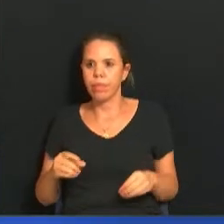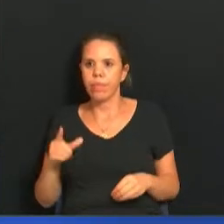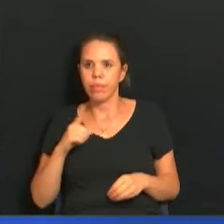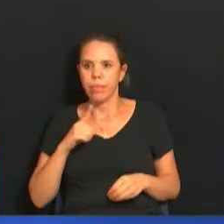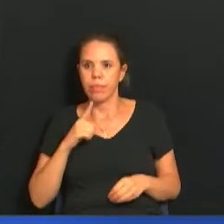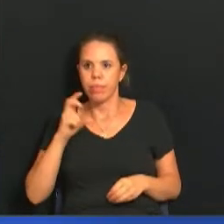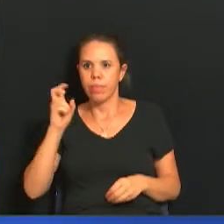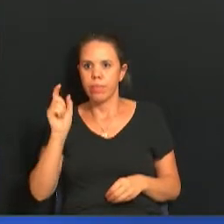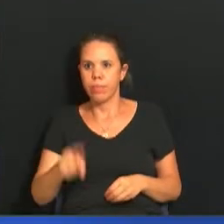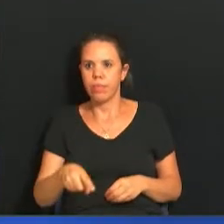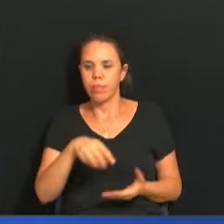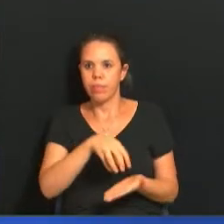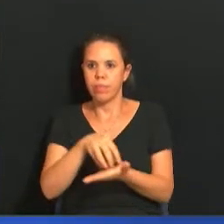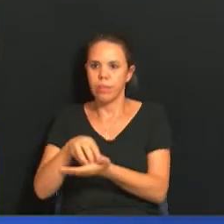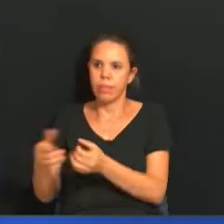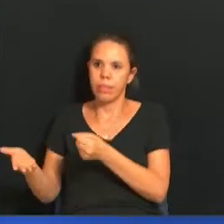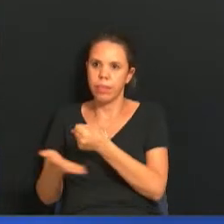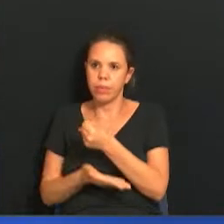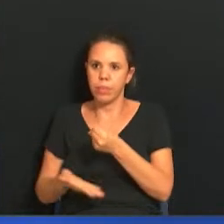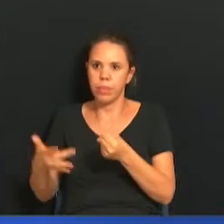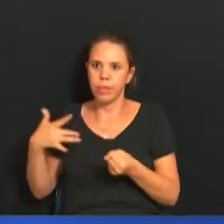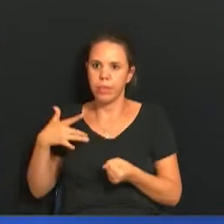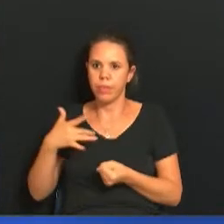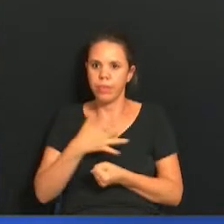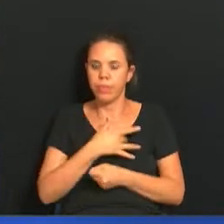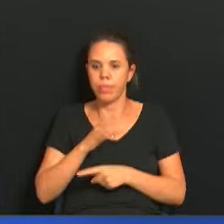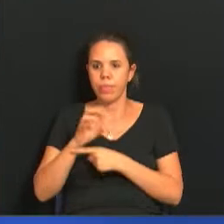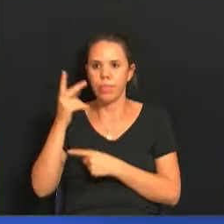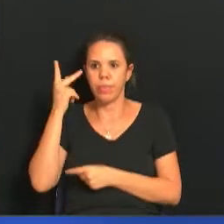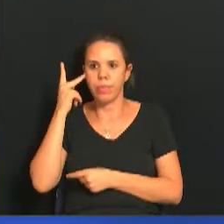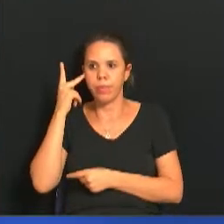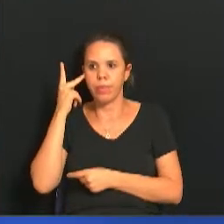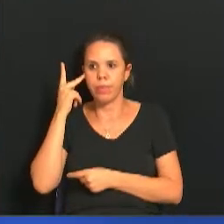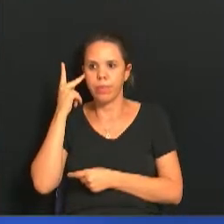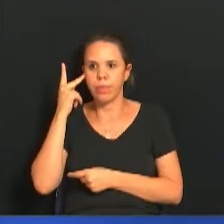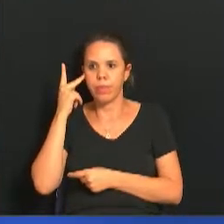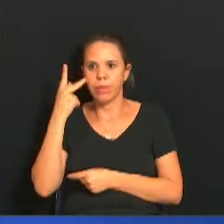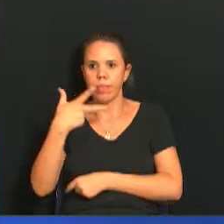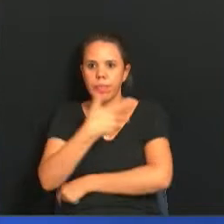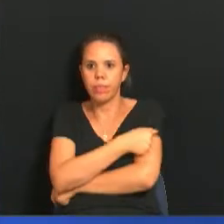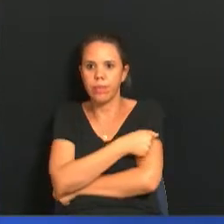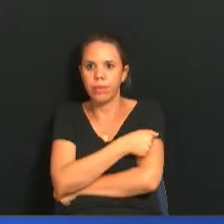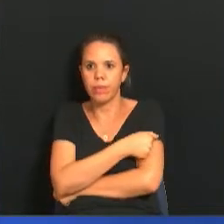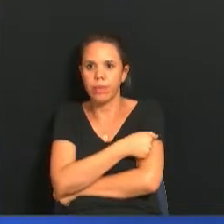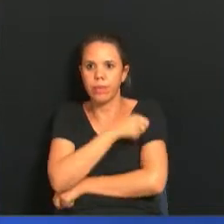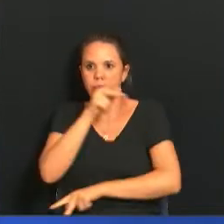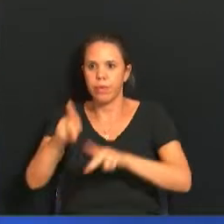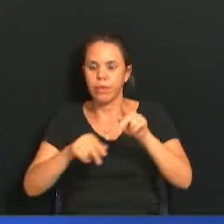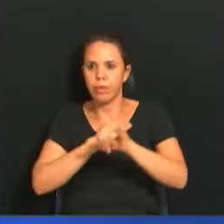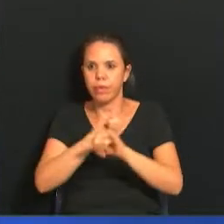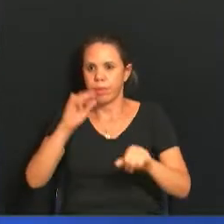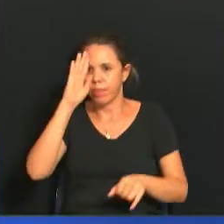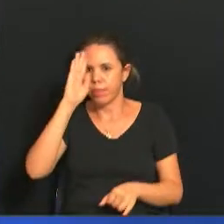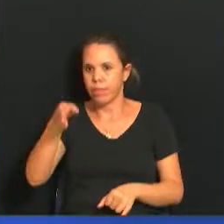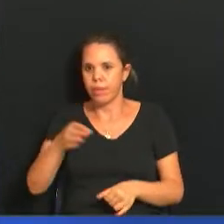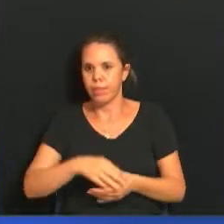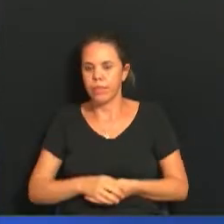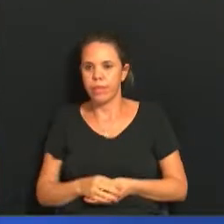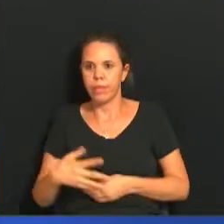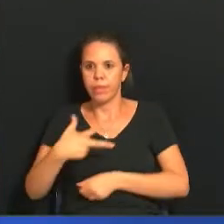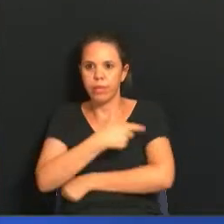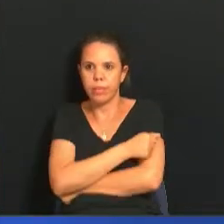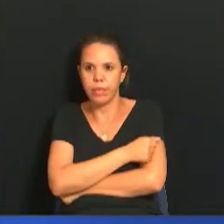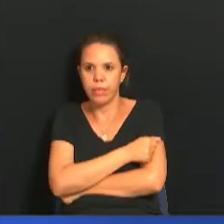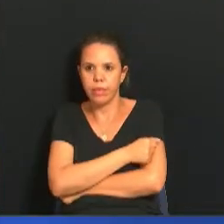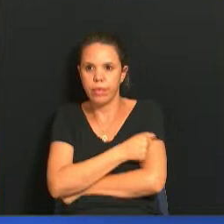5.000 unidades básicas de saúde no estado de São Paulo, vacinando a população, principalmente a imunização